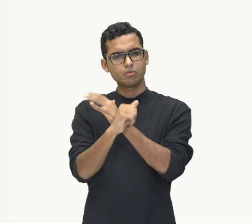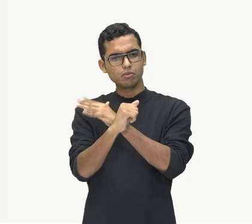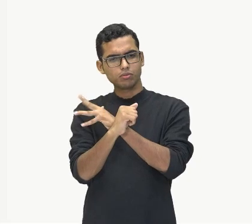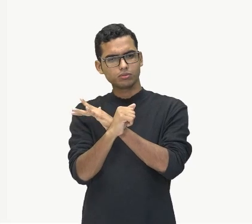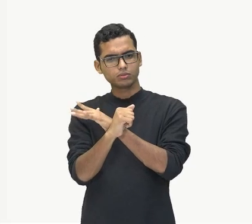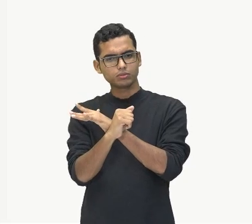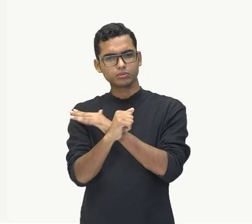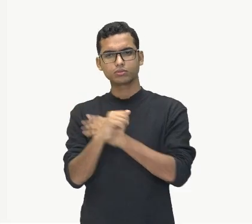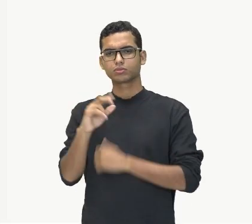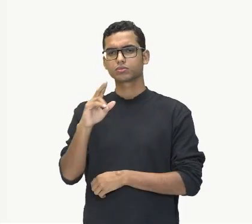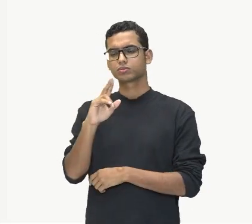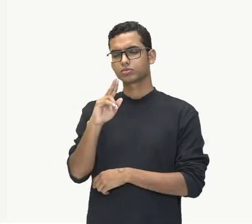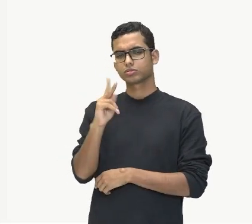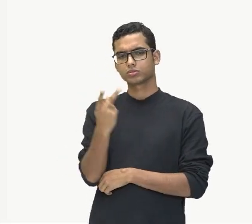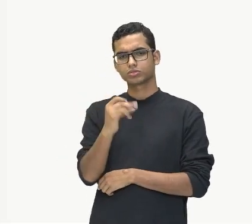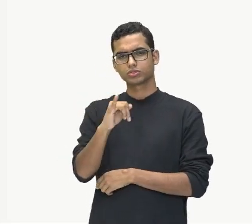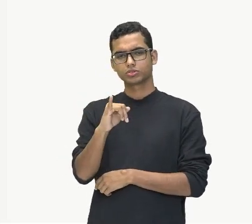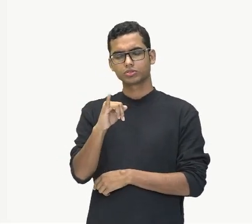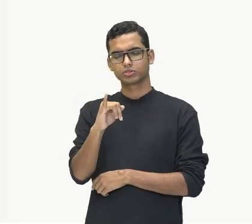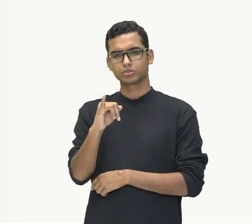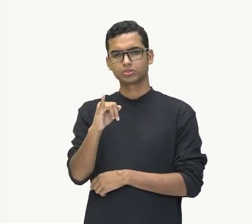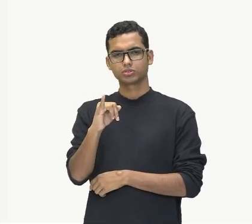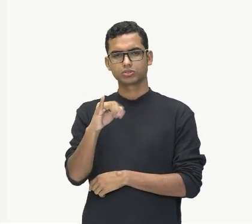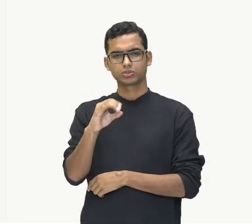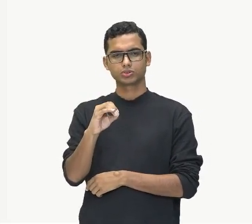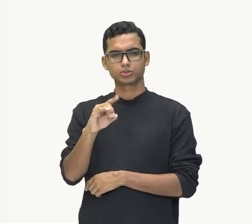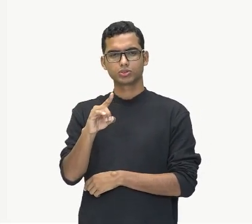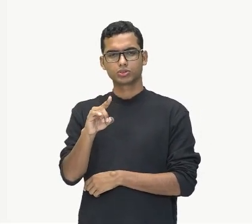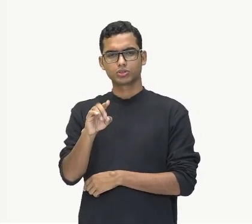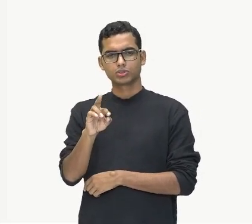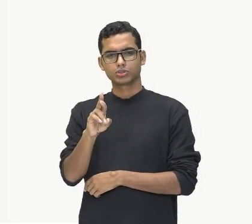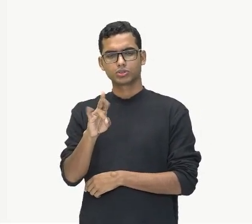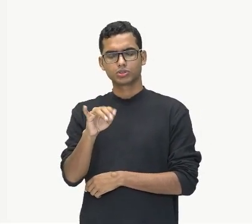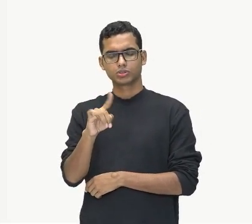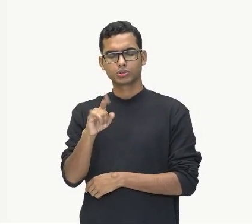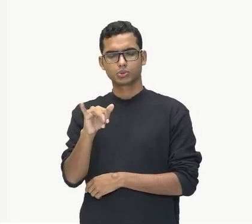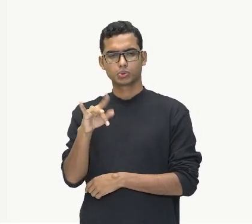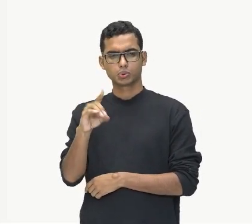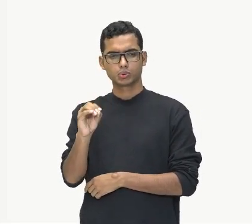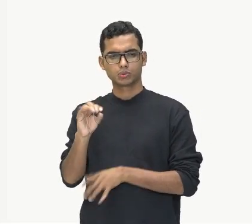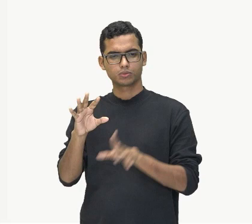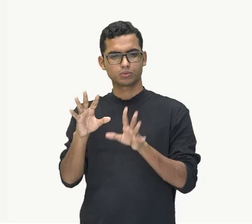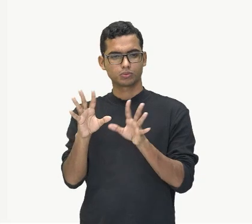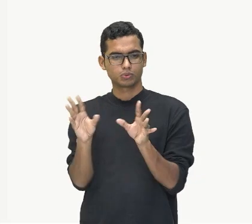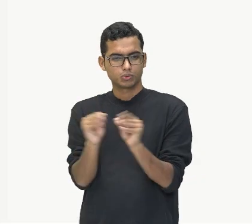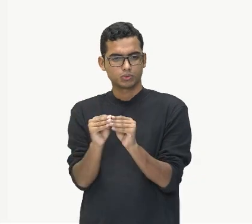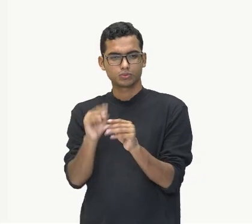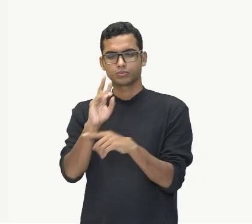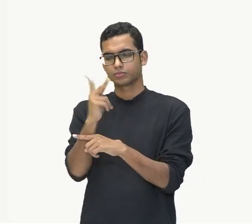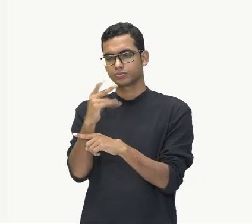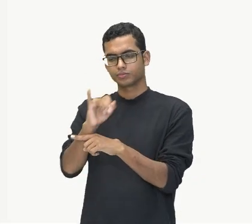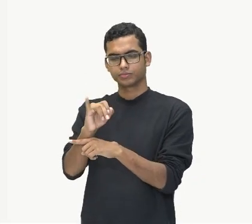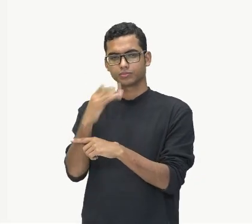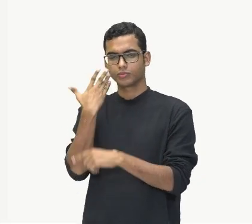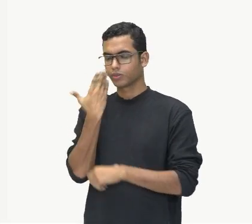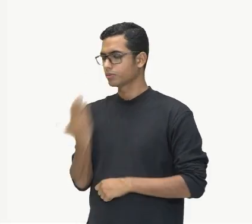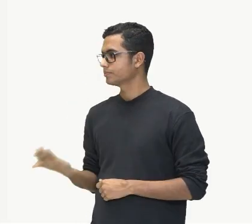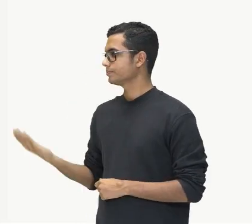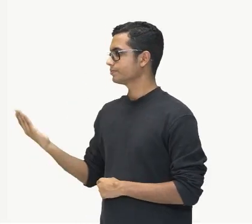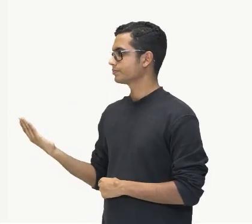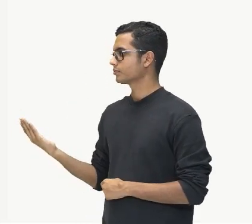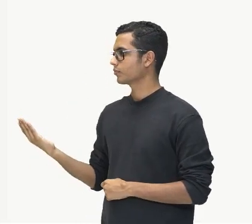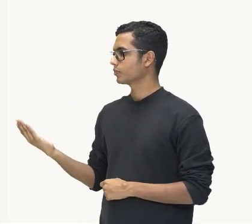ácido iodídrico. Observem aqui comigo, olha. Se eu pegar esse ácido